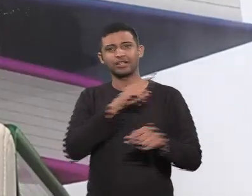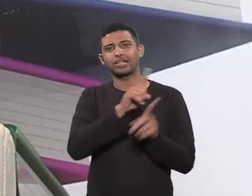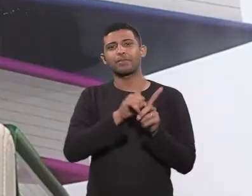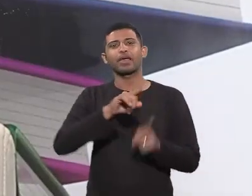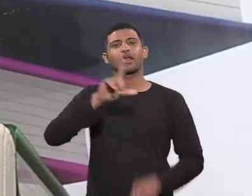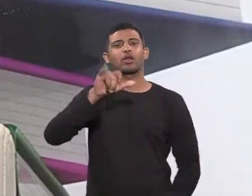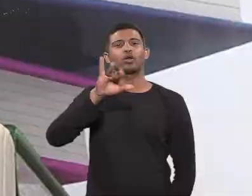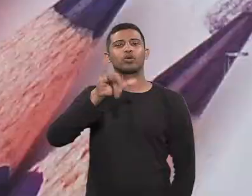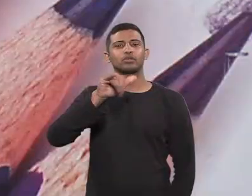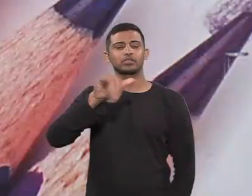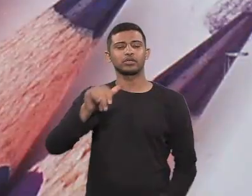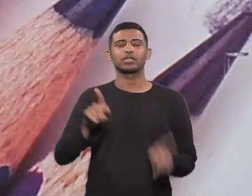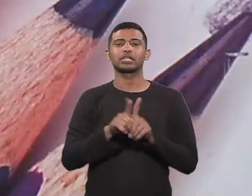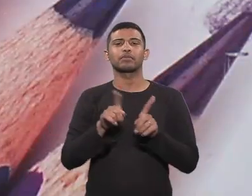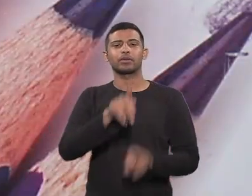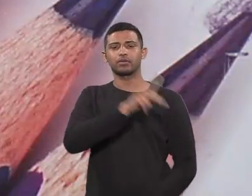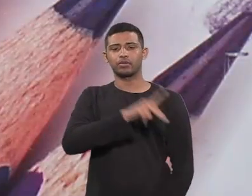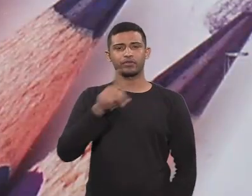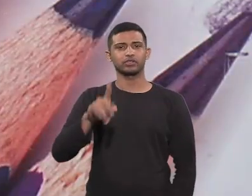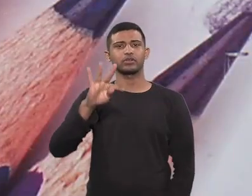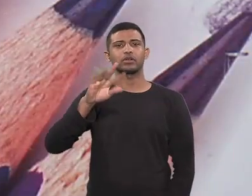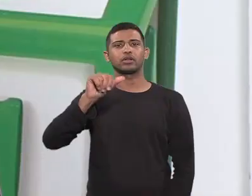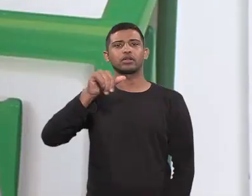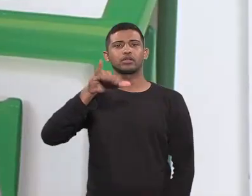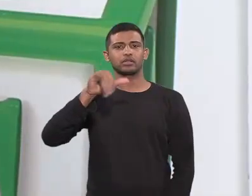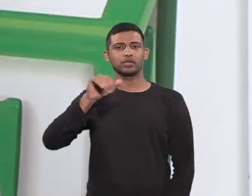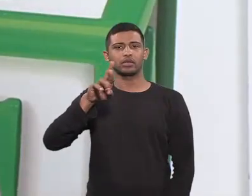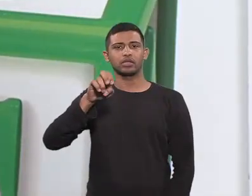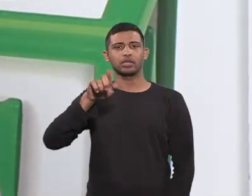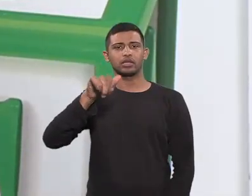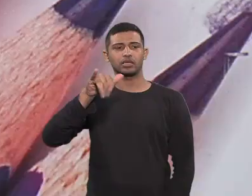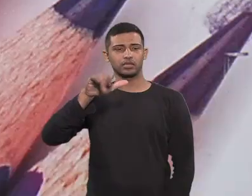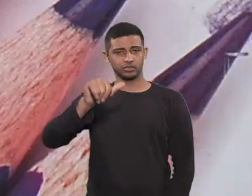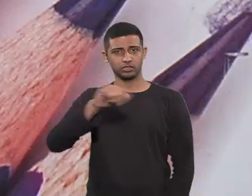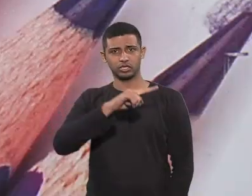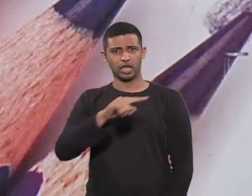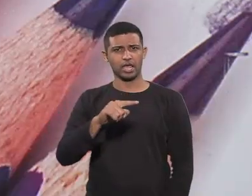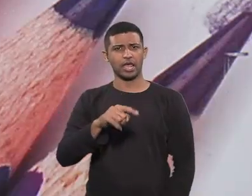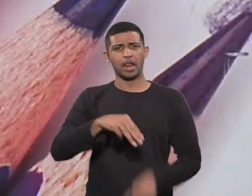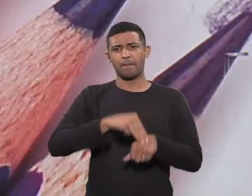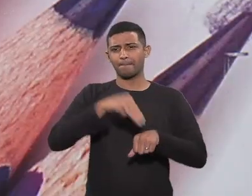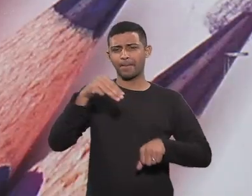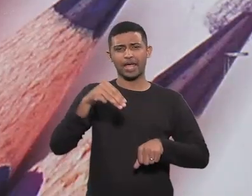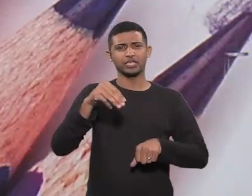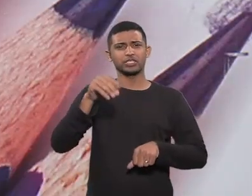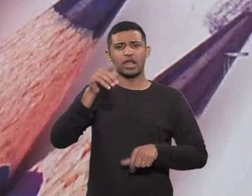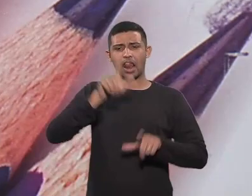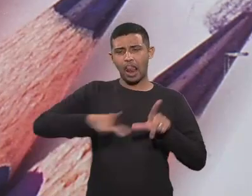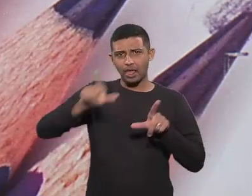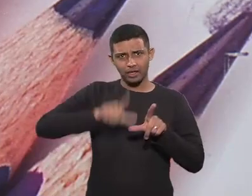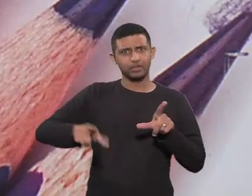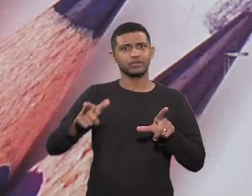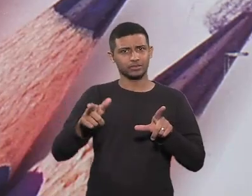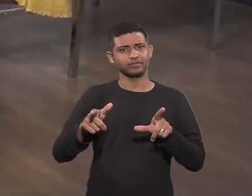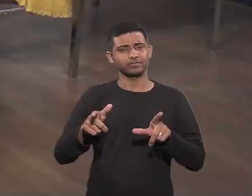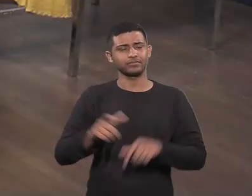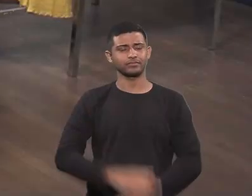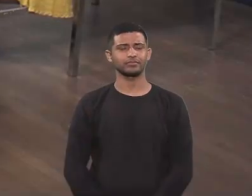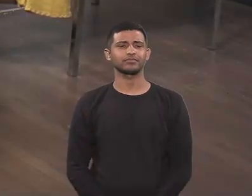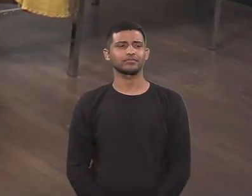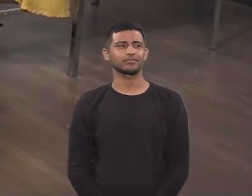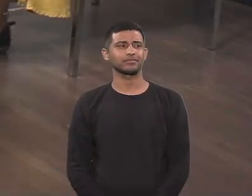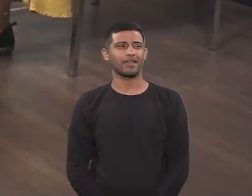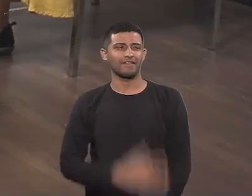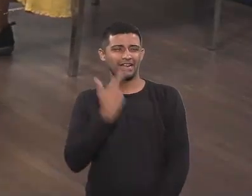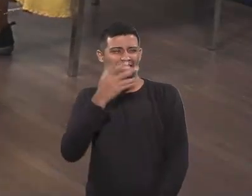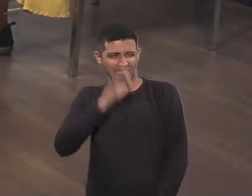Peralva e a professora Tânia Regina Pinto de Almeida, que também é mestre em letras. Letras, Tânia? Isso.